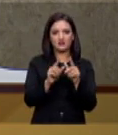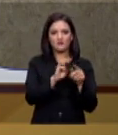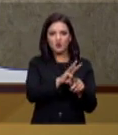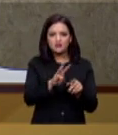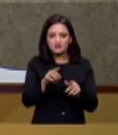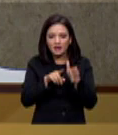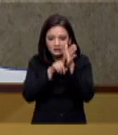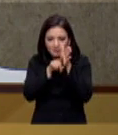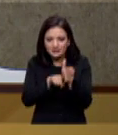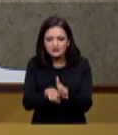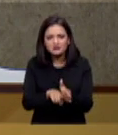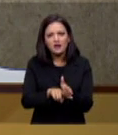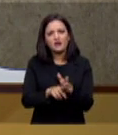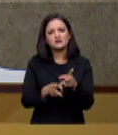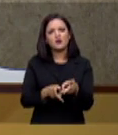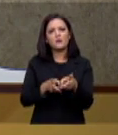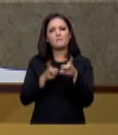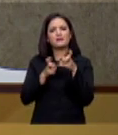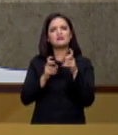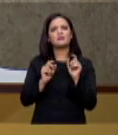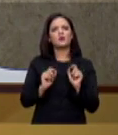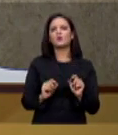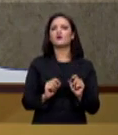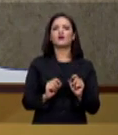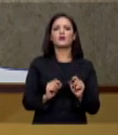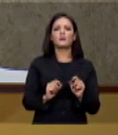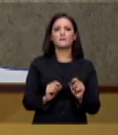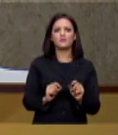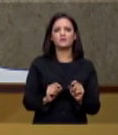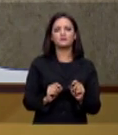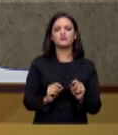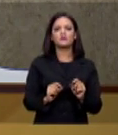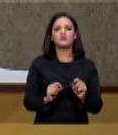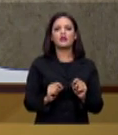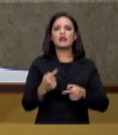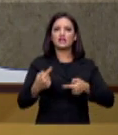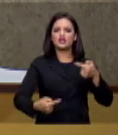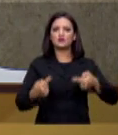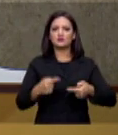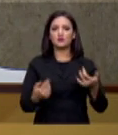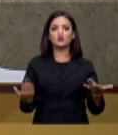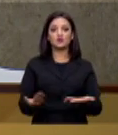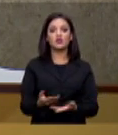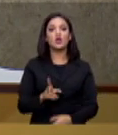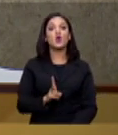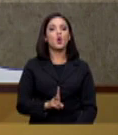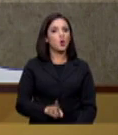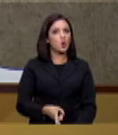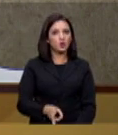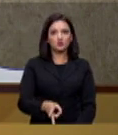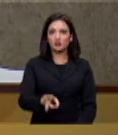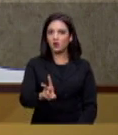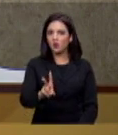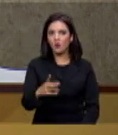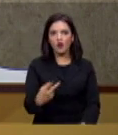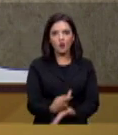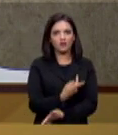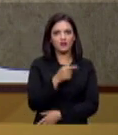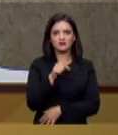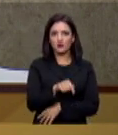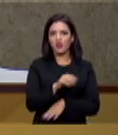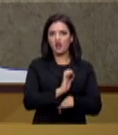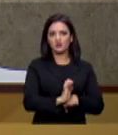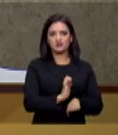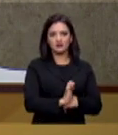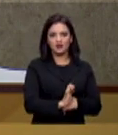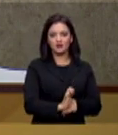Santo, eu verifico que as legislações impugnadas nesta ação permanecem em pleno vigor, a